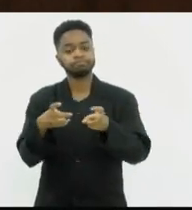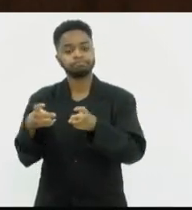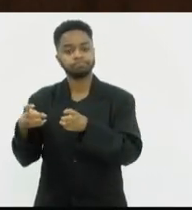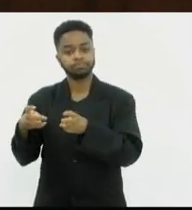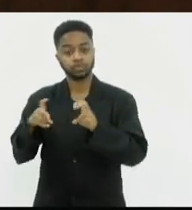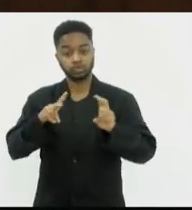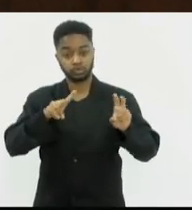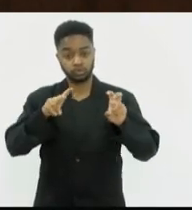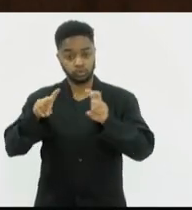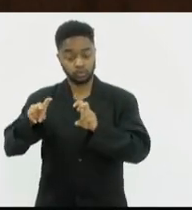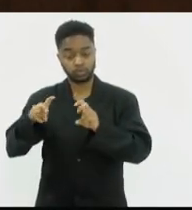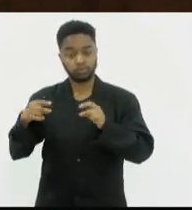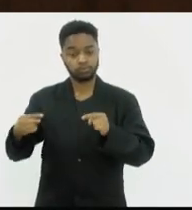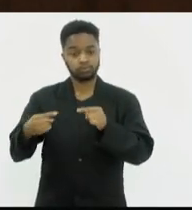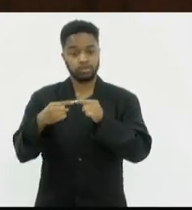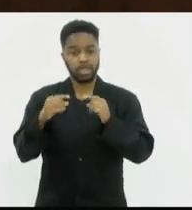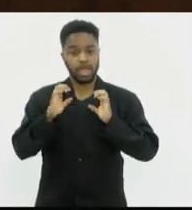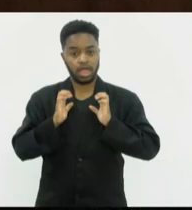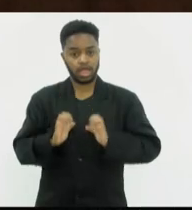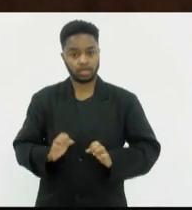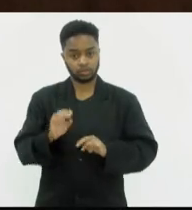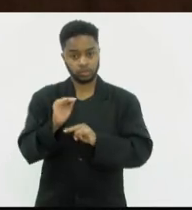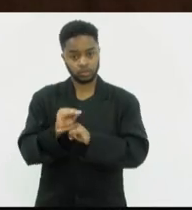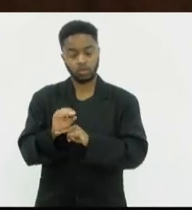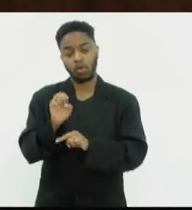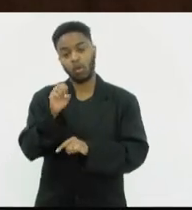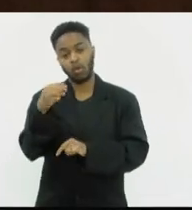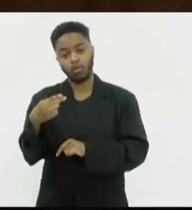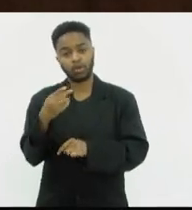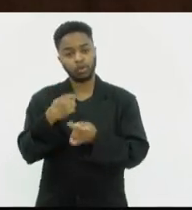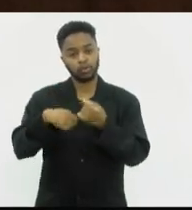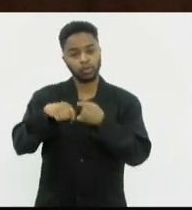da ética do cuidado, ou da economia do